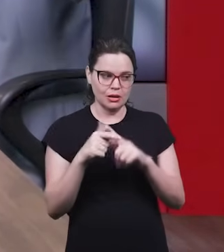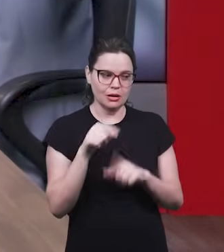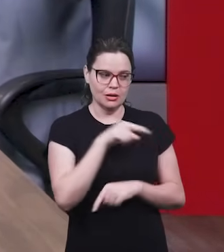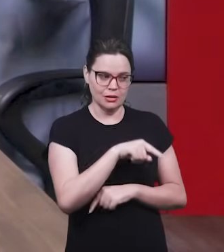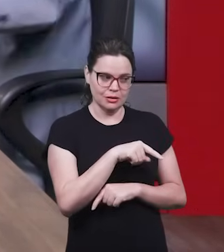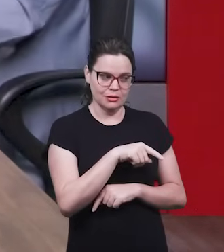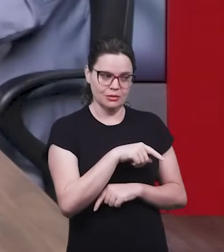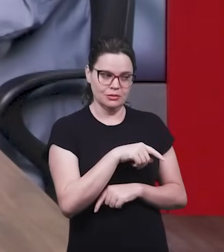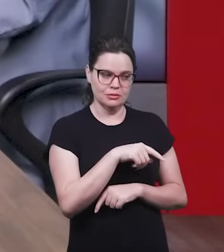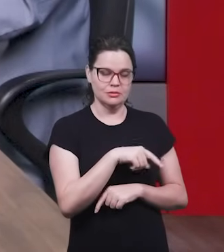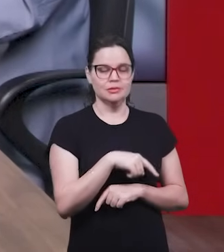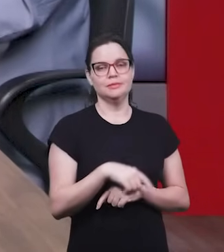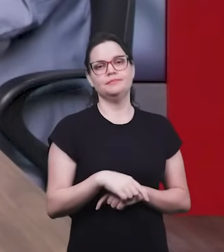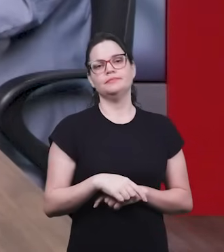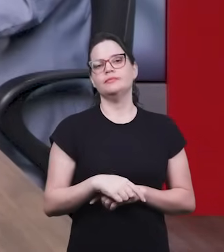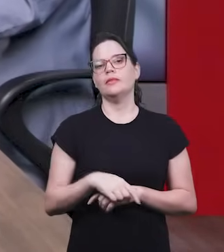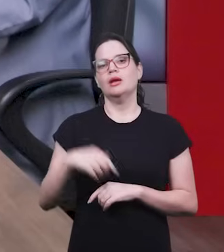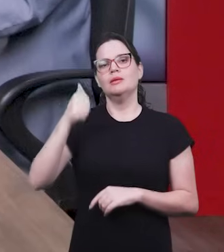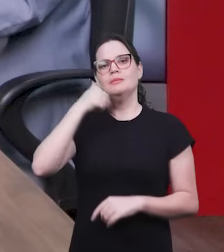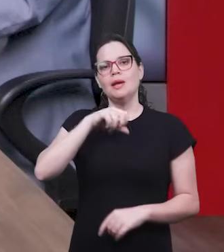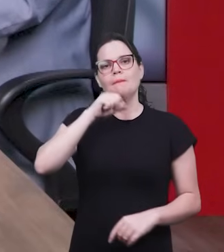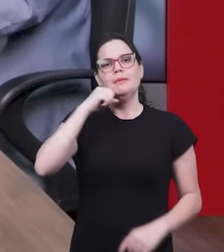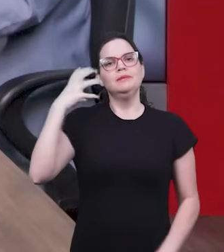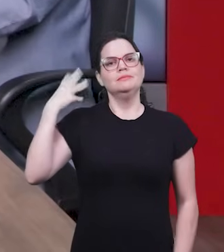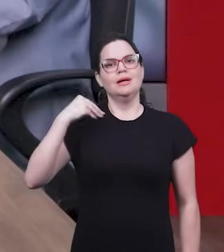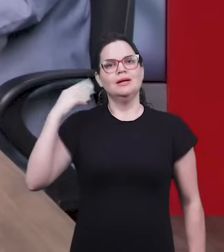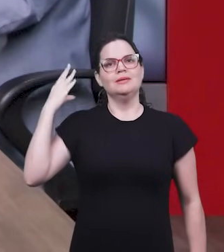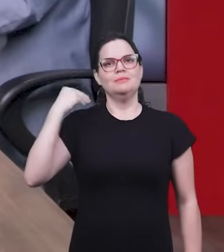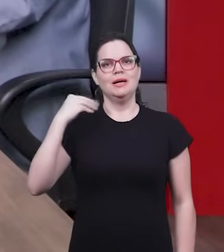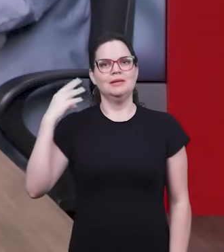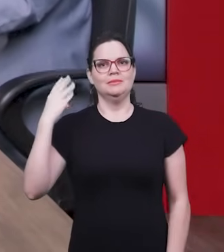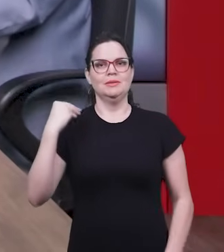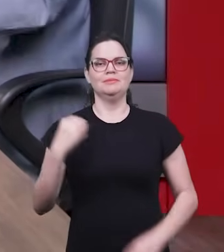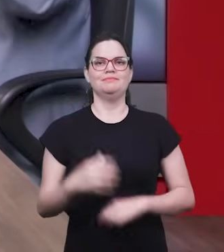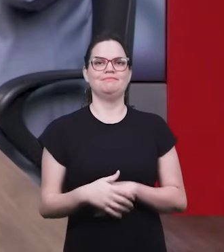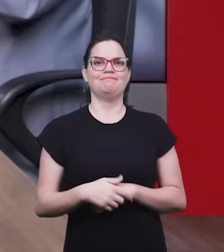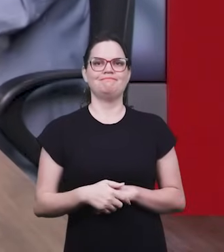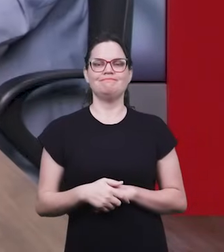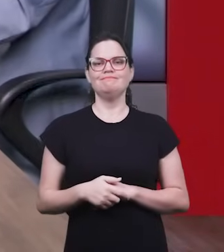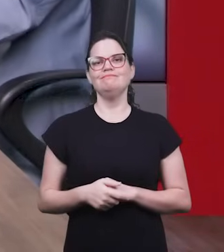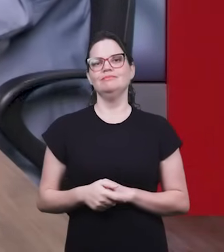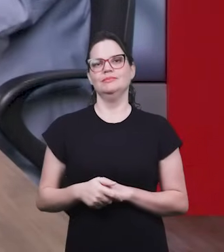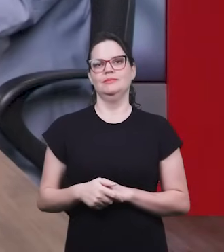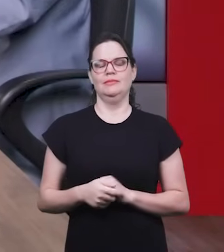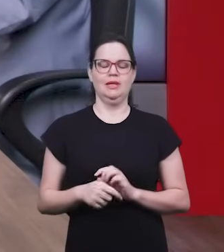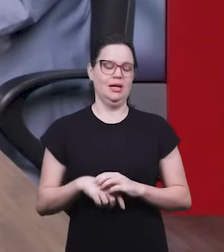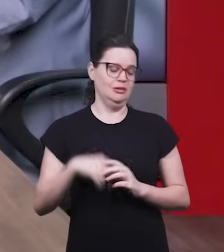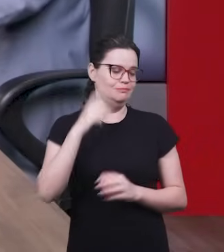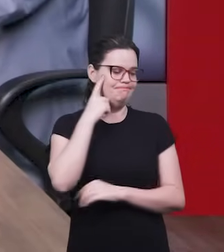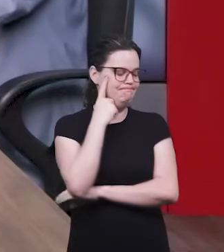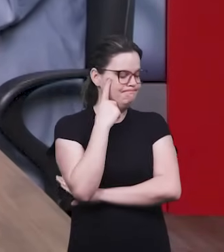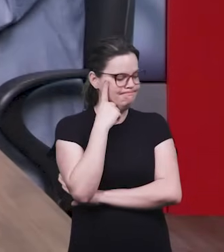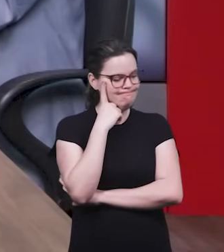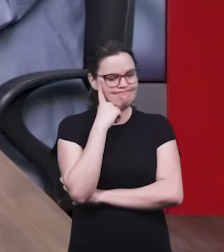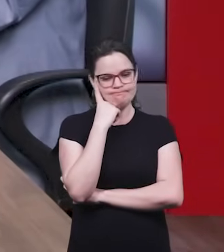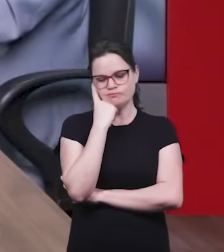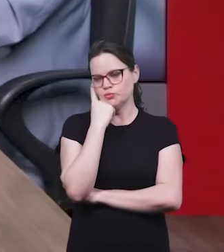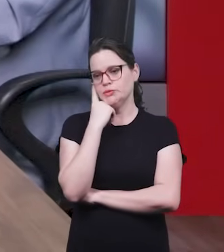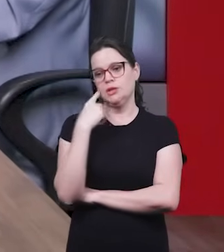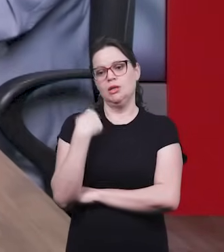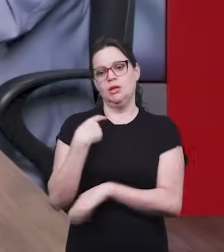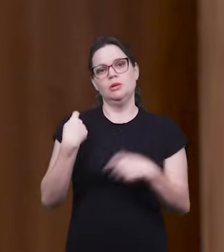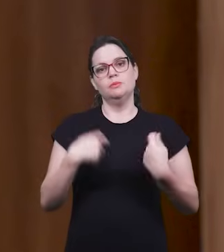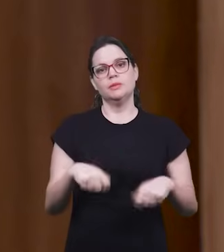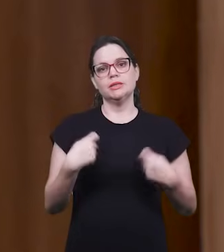era criado. Aí eu, isso era uma coisa cara para ela, né? Aí eu disse assim, bom, eu tenho que fazer